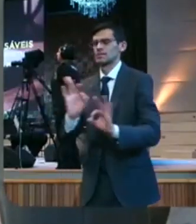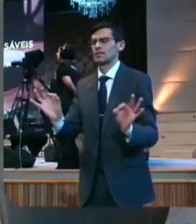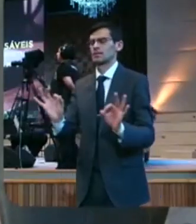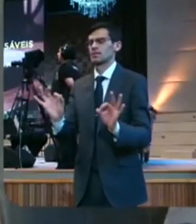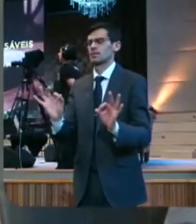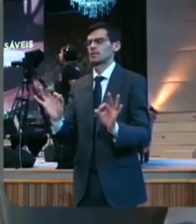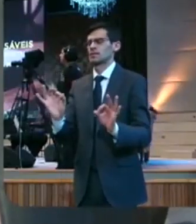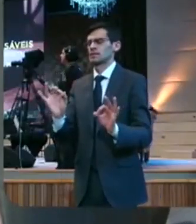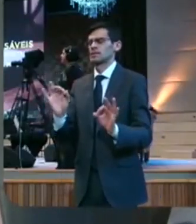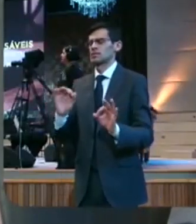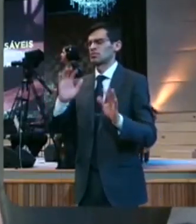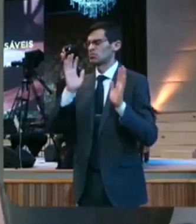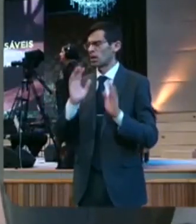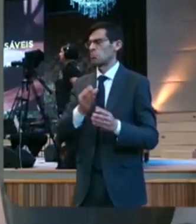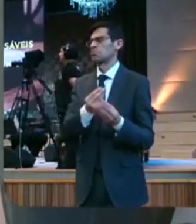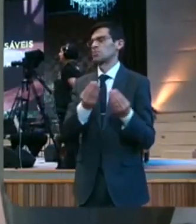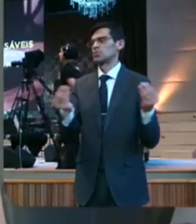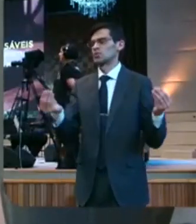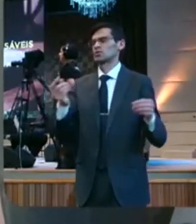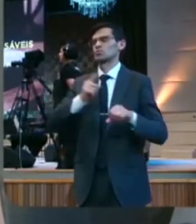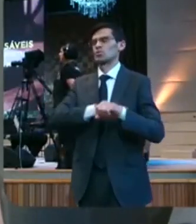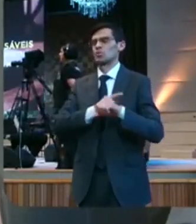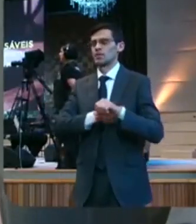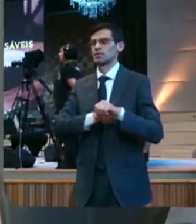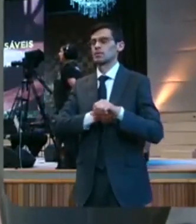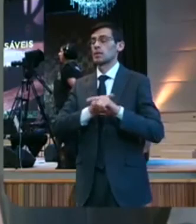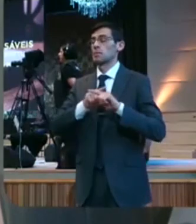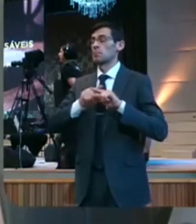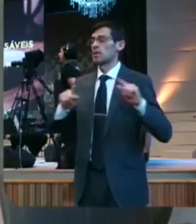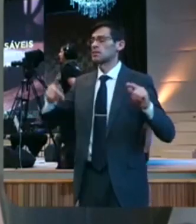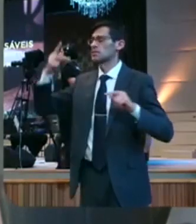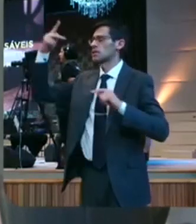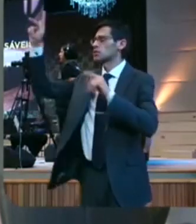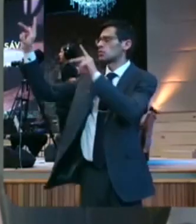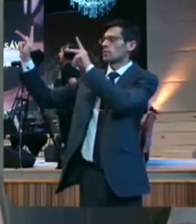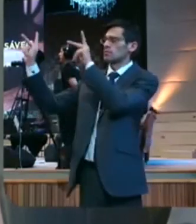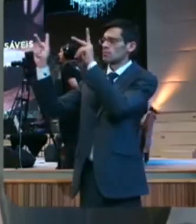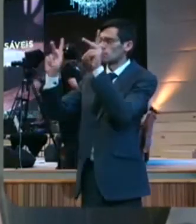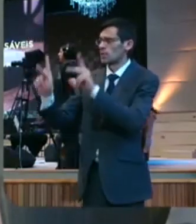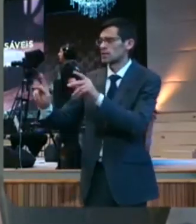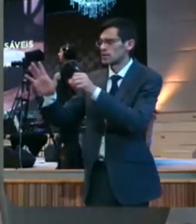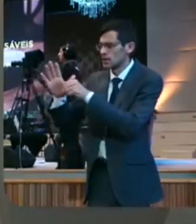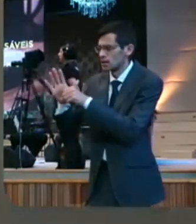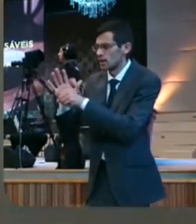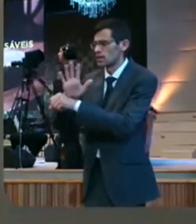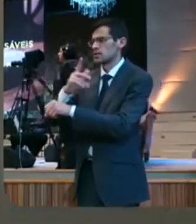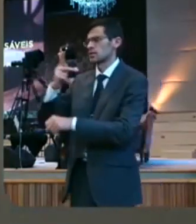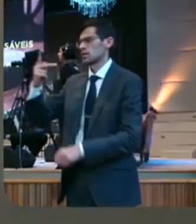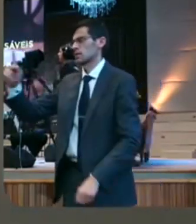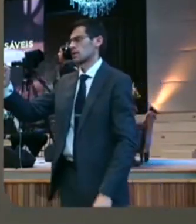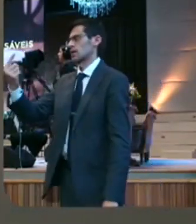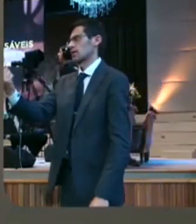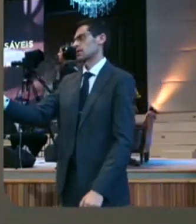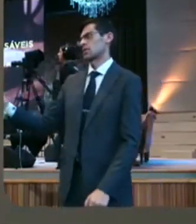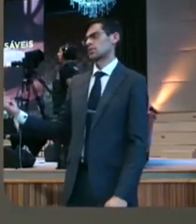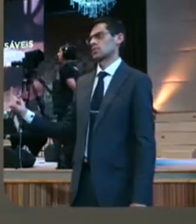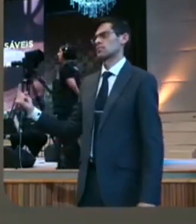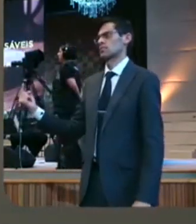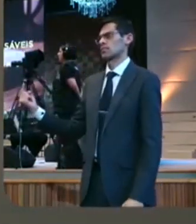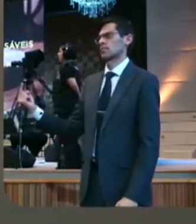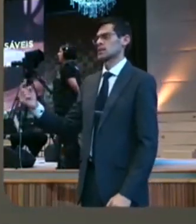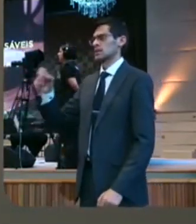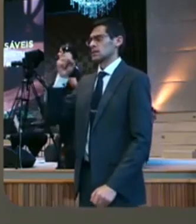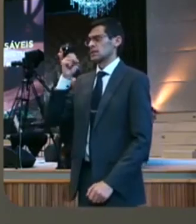e tantas serão as vezes, que venha a paz do Senhor, sabendo que o Senhor nunca deixou de ter o controle, e que